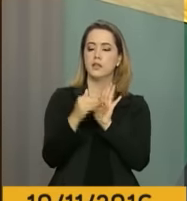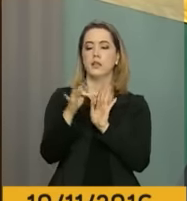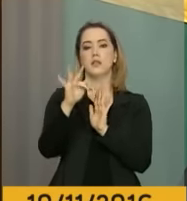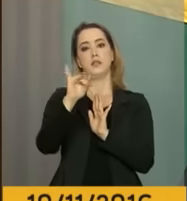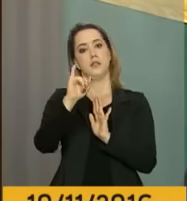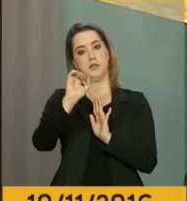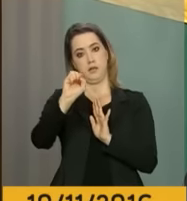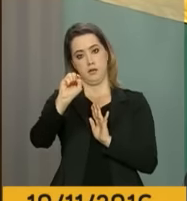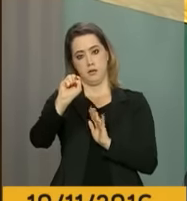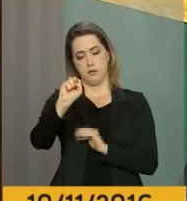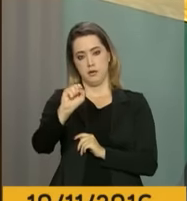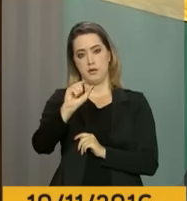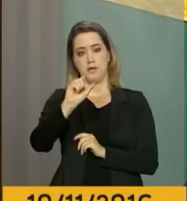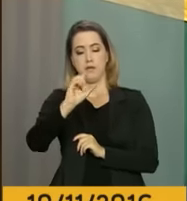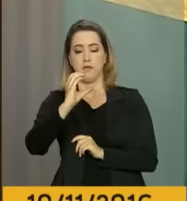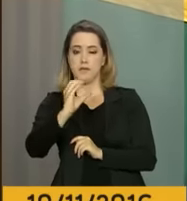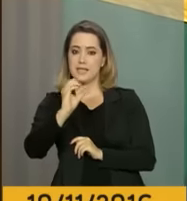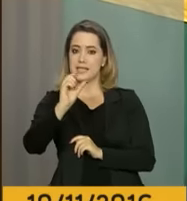está sendo